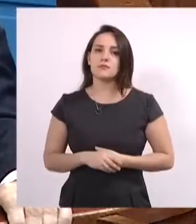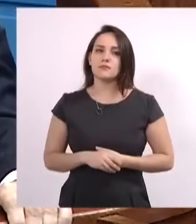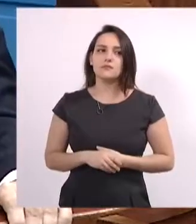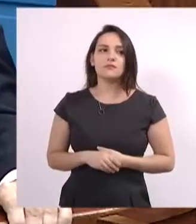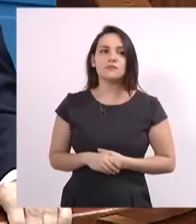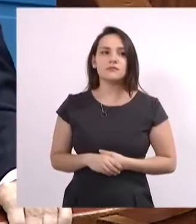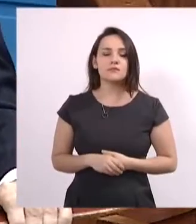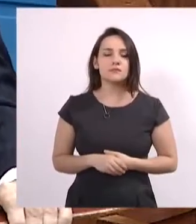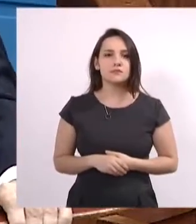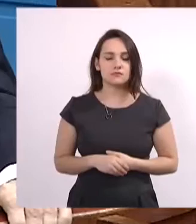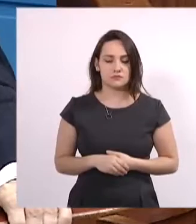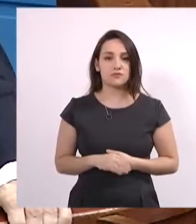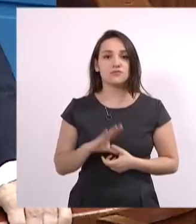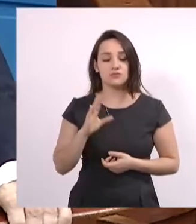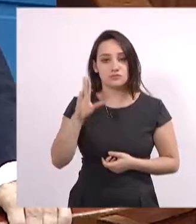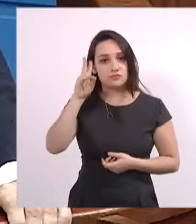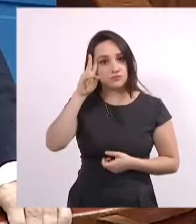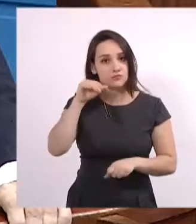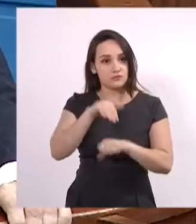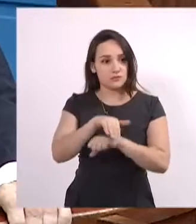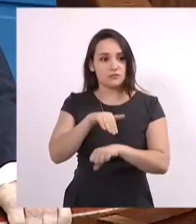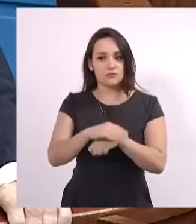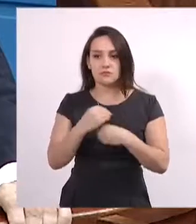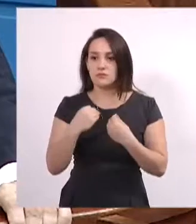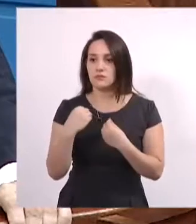entregamos, segunda-feira à noite,